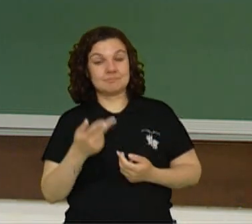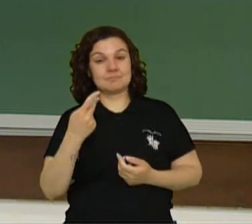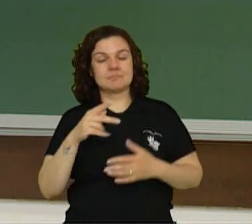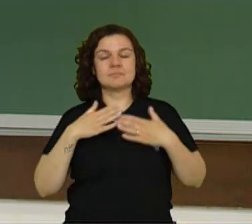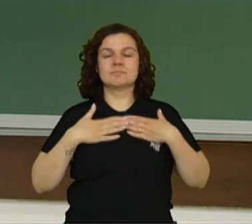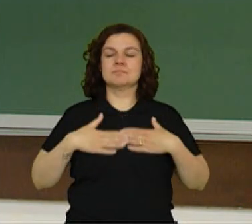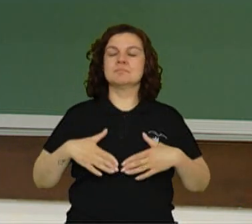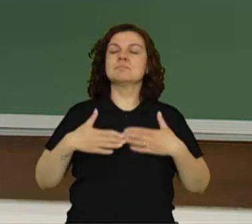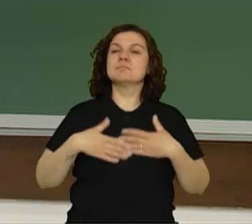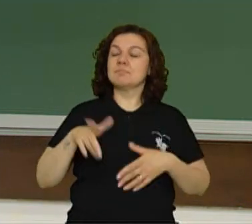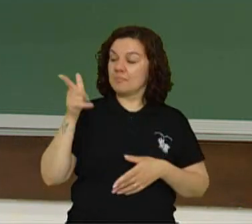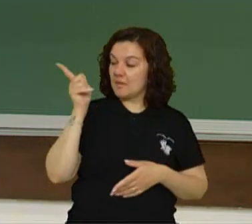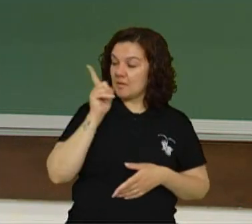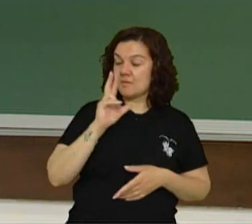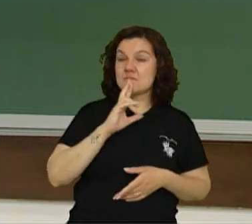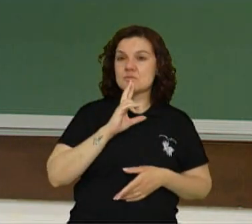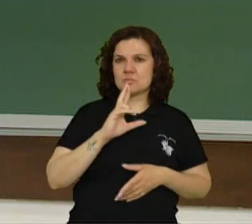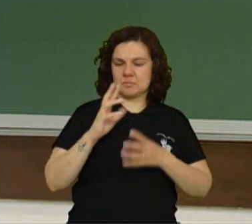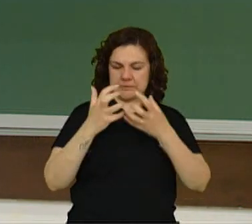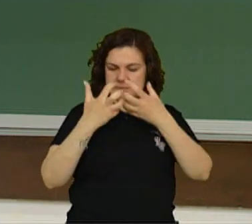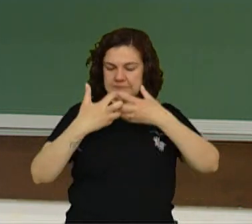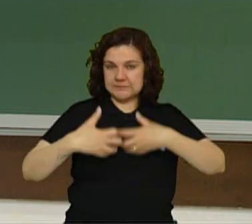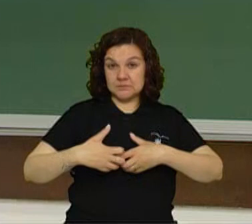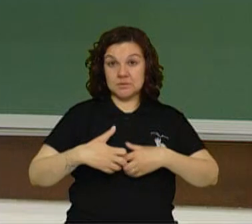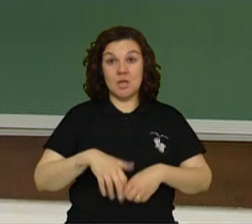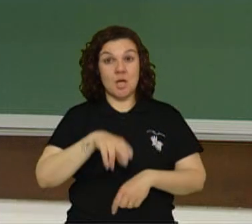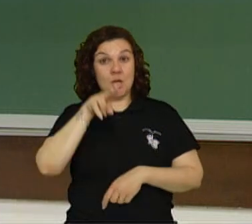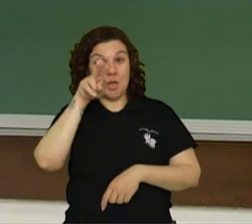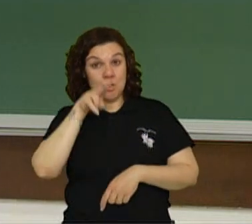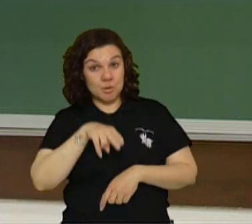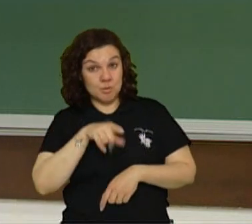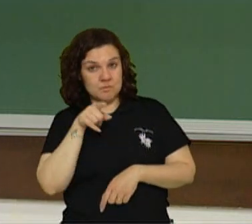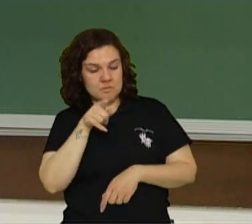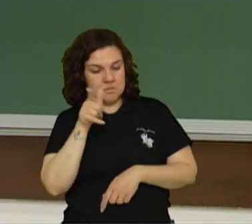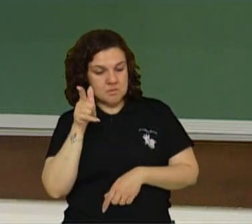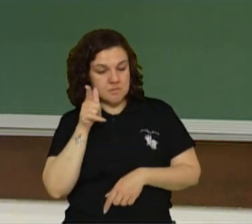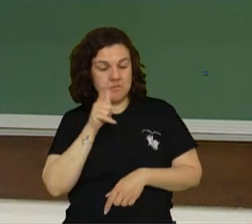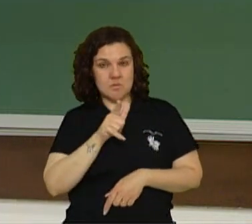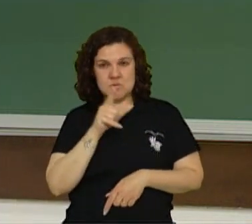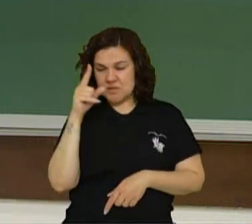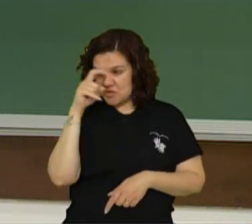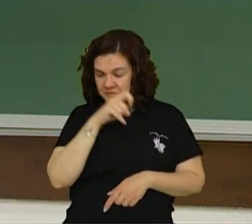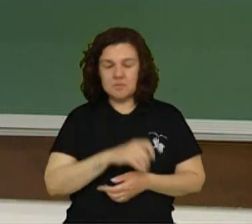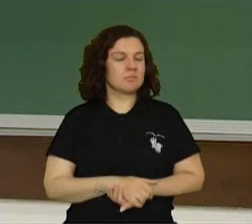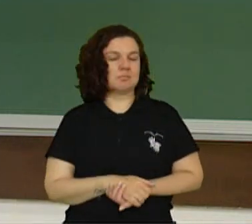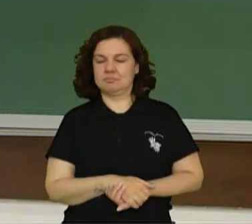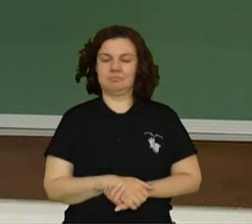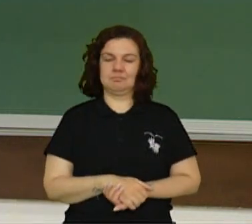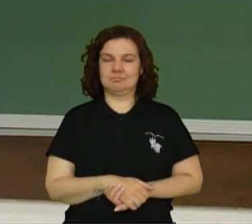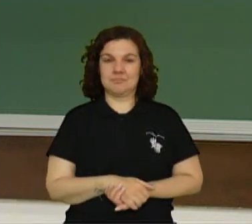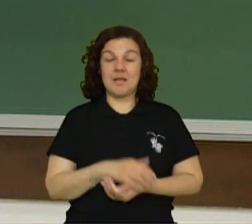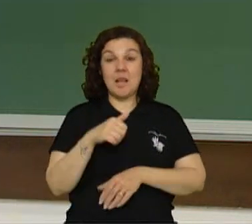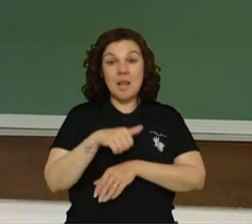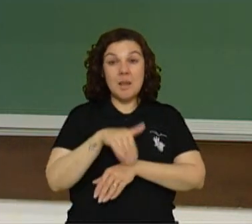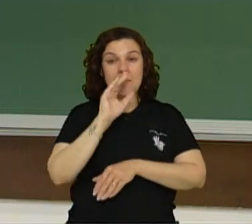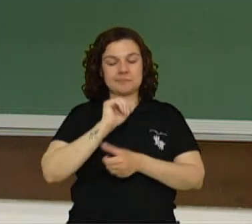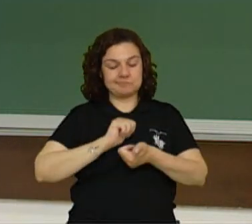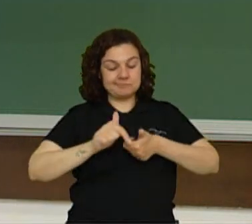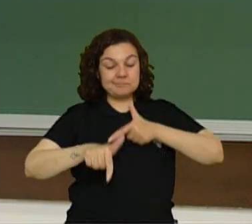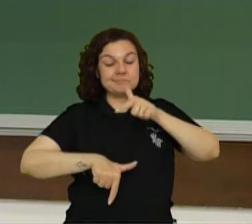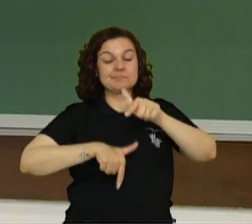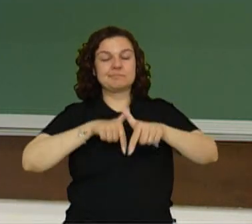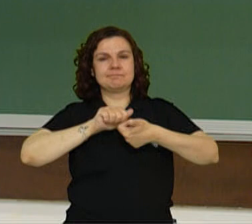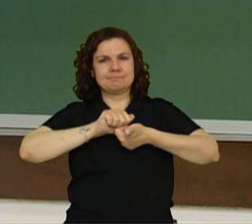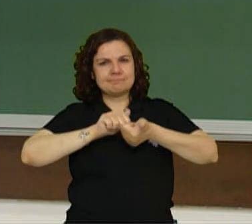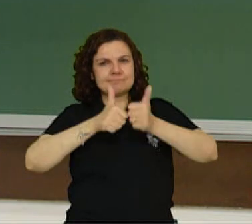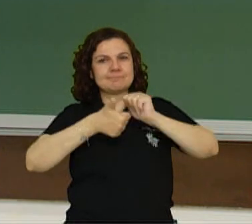para conseguir resolver questões mais elaboradas. Nunca você vai encontrar questões difíceis. Elas só são um pouco mais elaboradas,